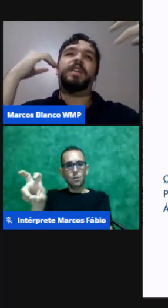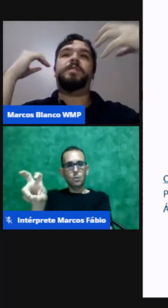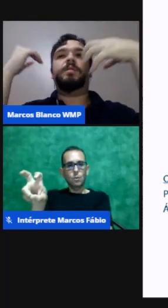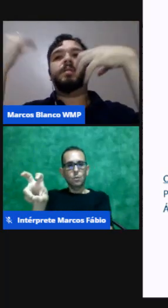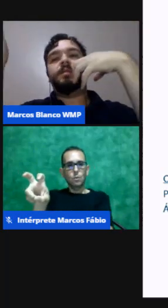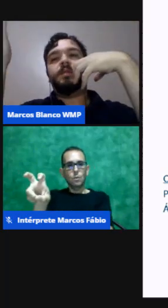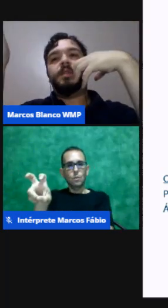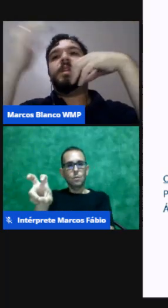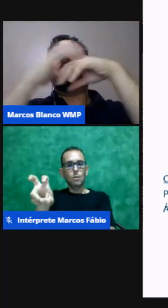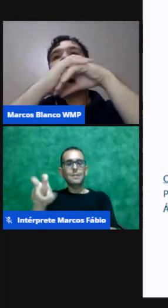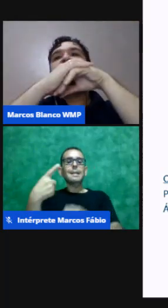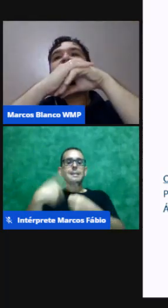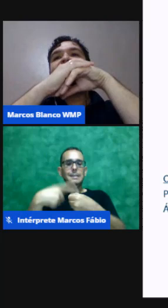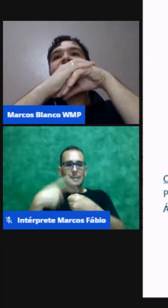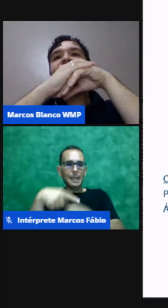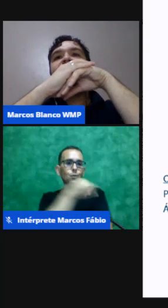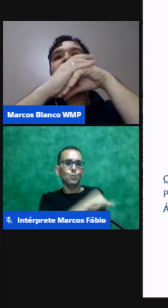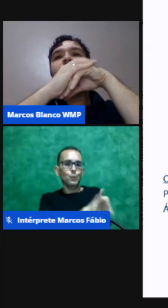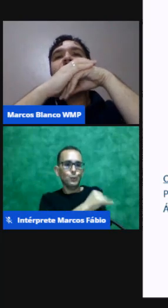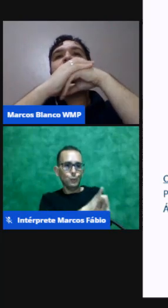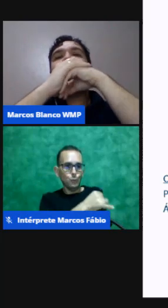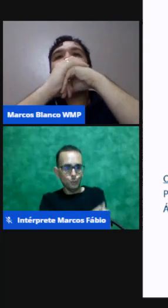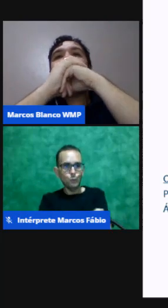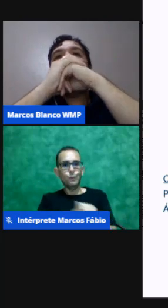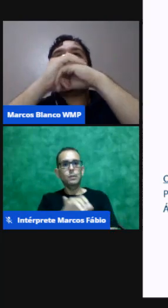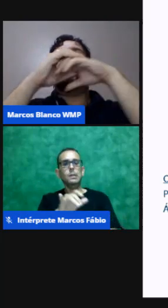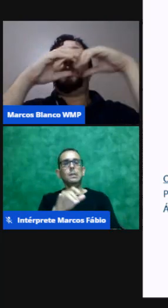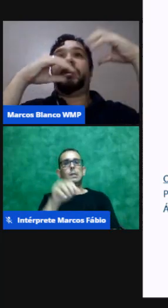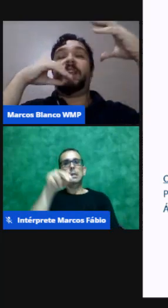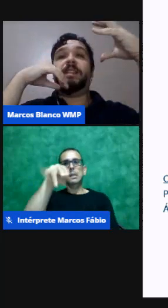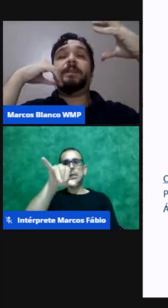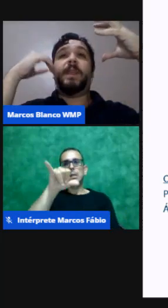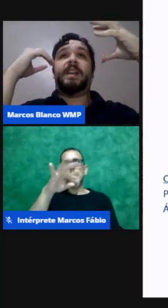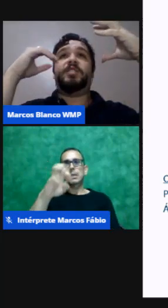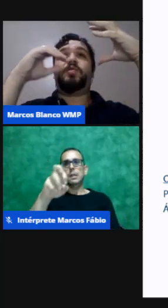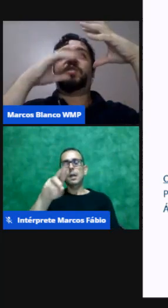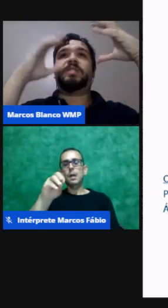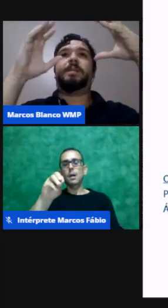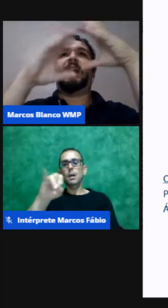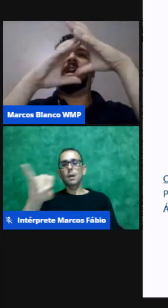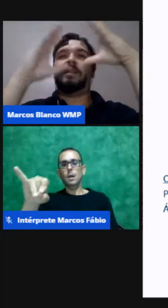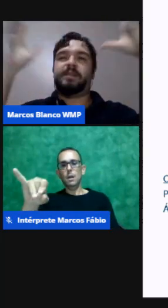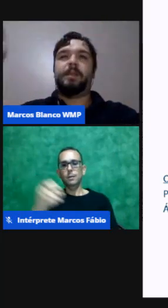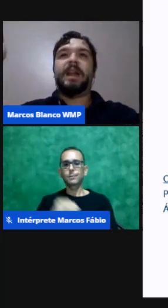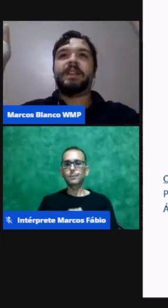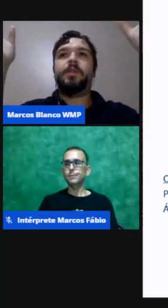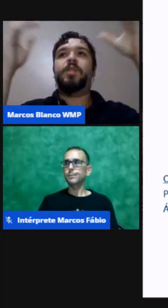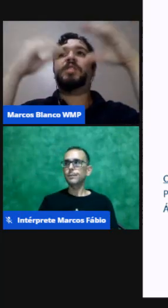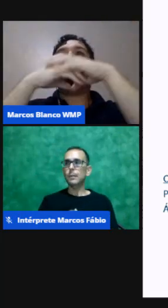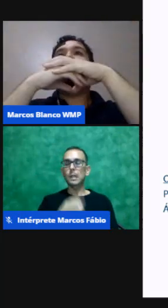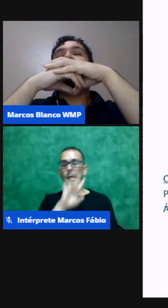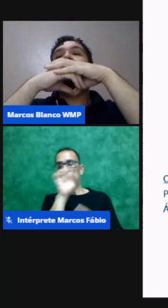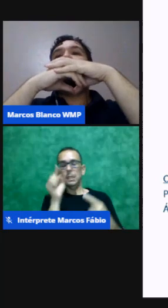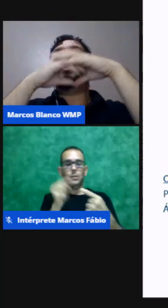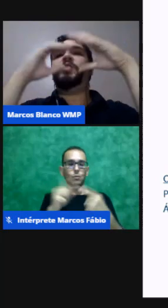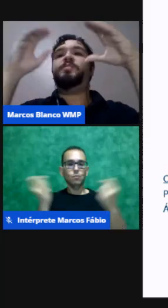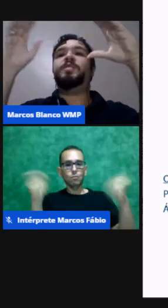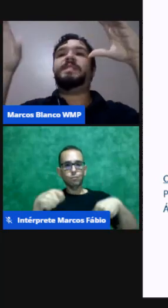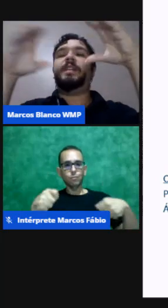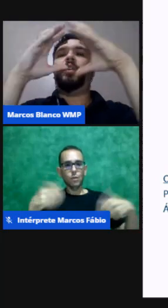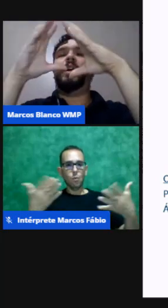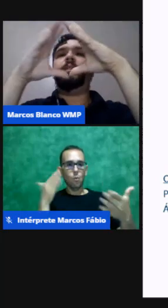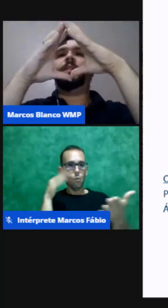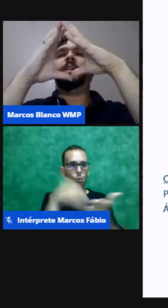na cidade do Rio e na cidade de Niterói. Em 2015, a gente começou a trabalha até hoje.